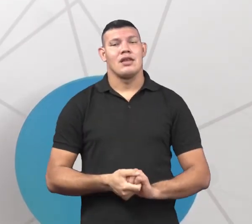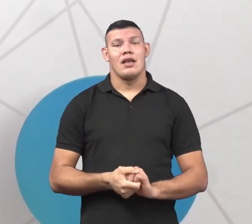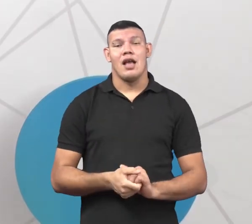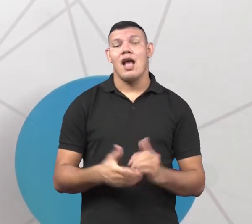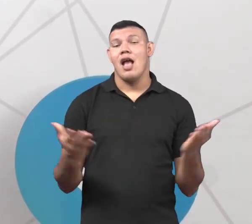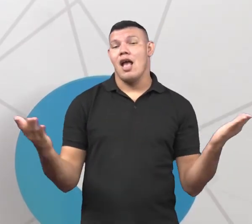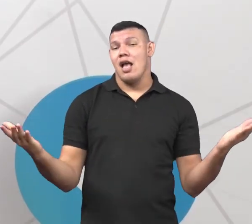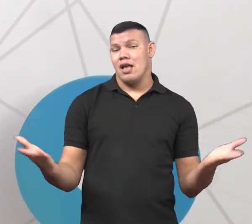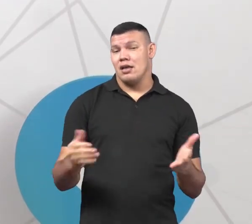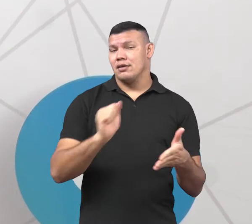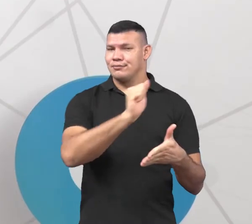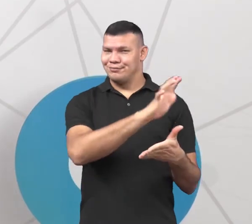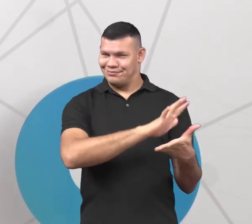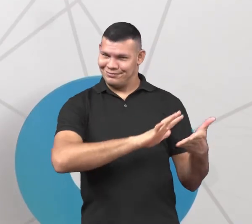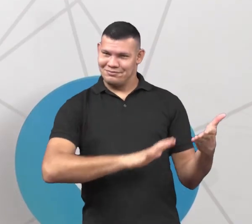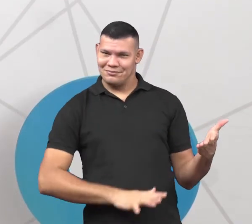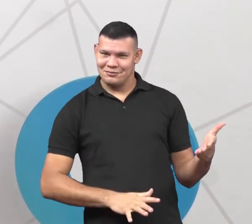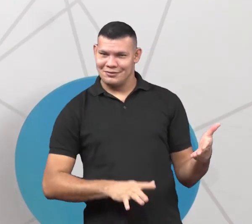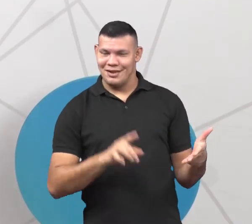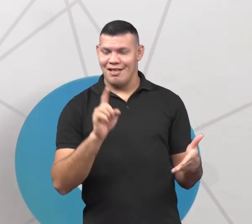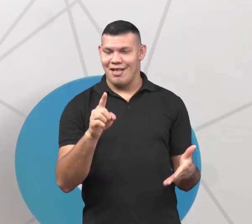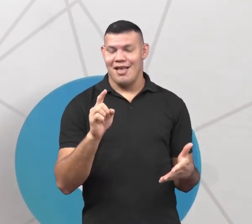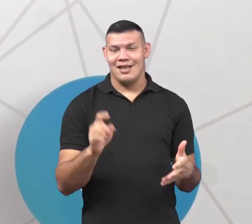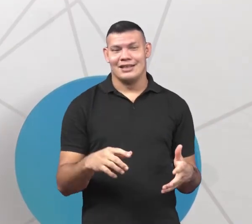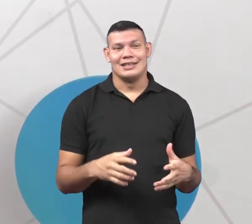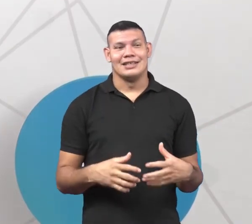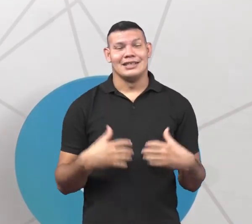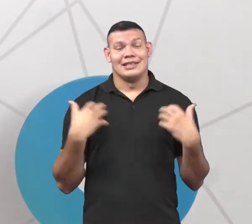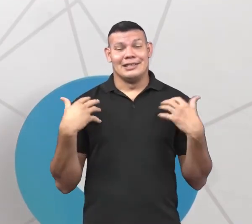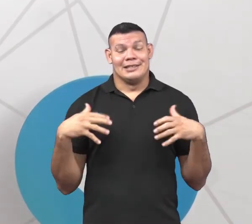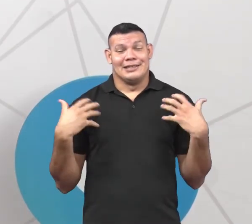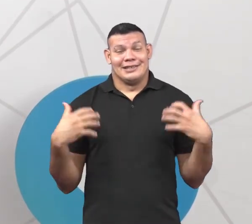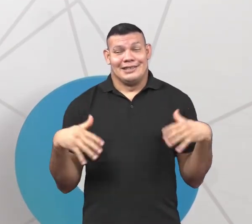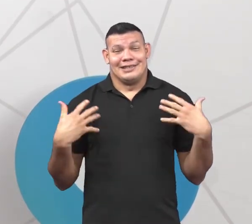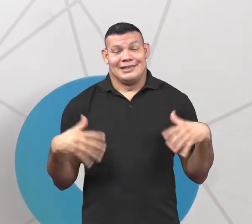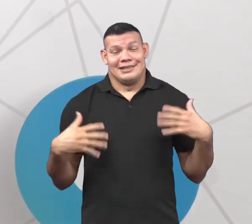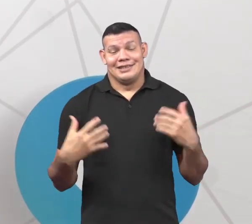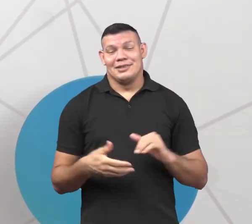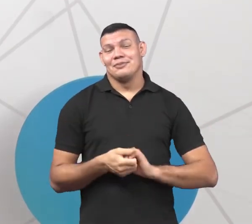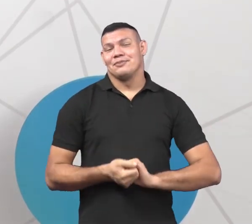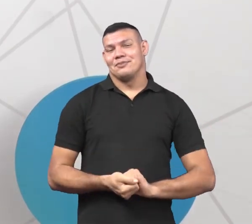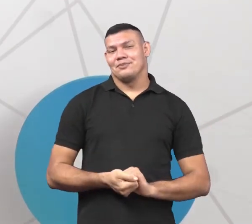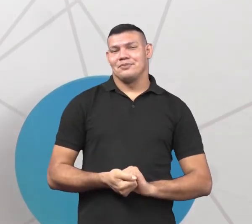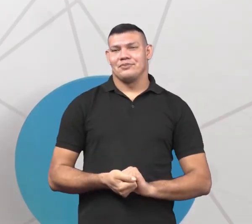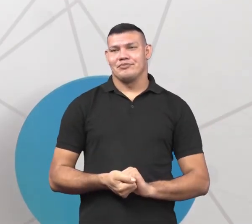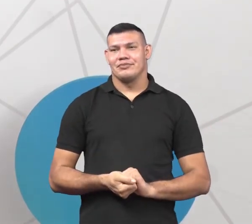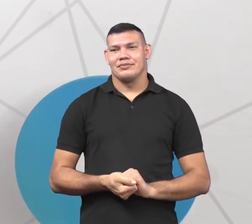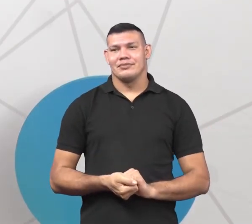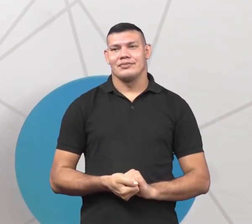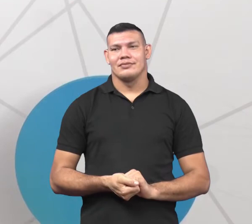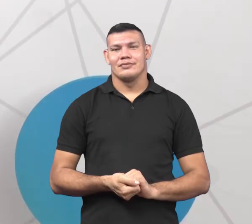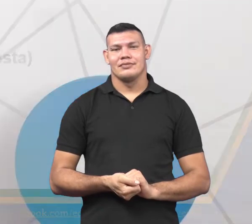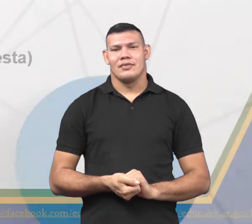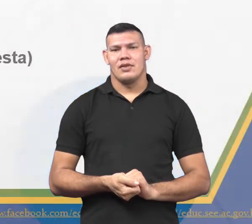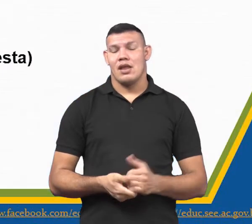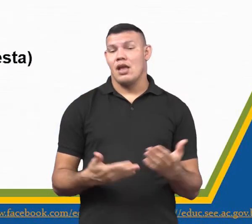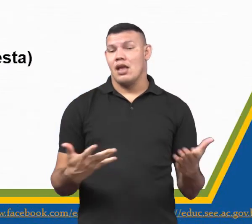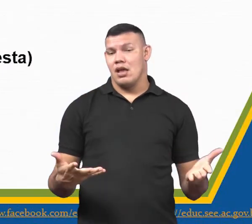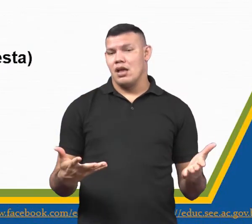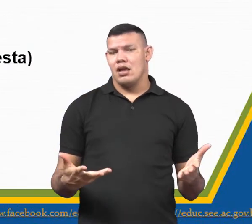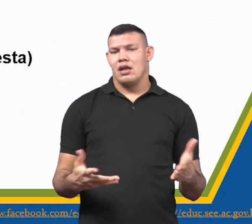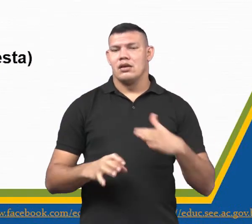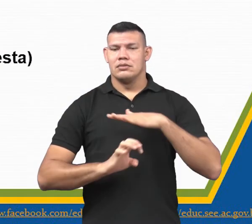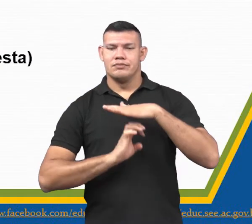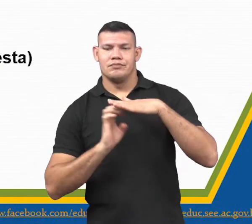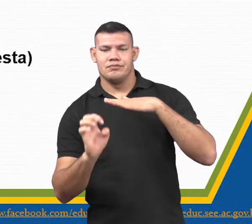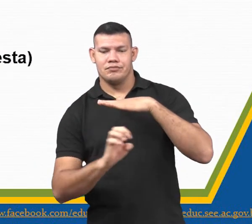exercício rapidão? Sei que vocês estão ansiosos por isso. Vamos lá. Observen. La Compañía de Tránsito de la Ciudad